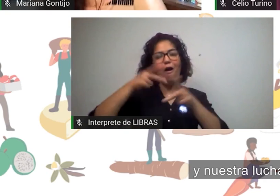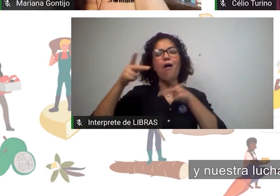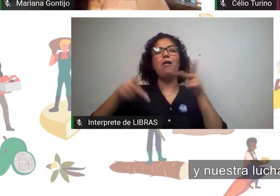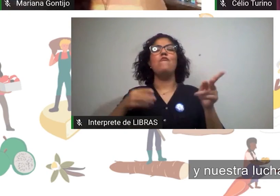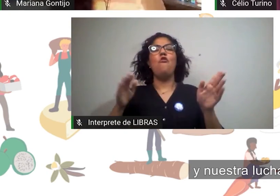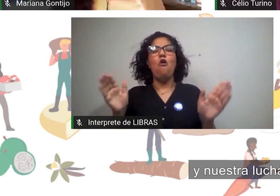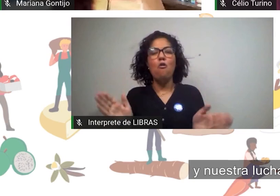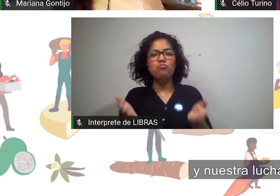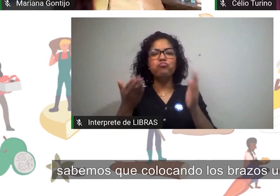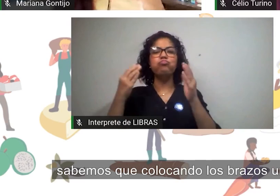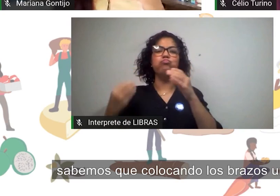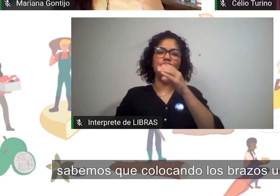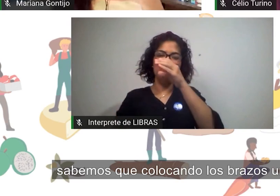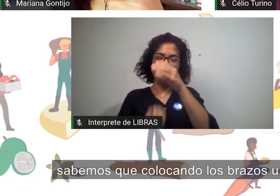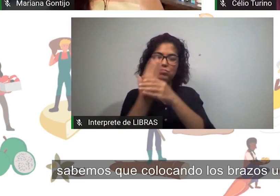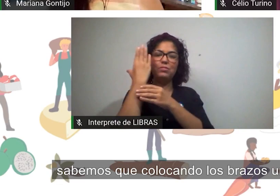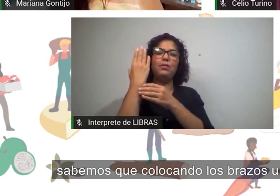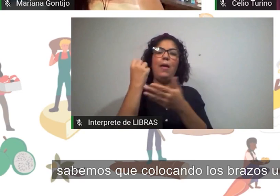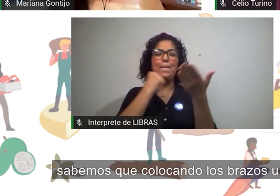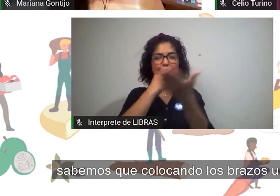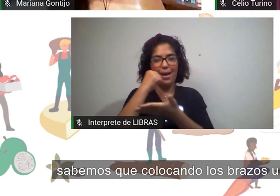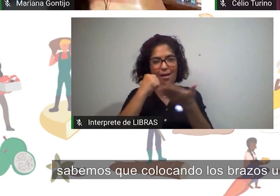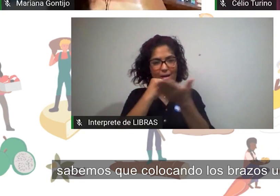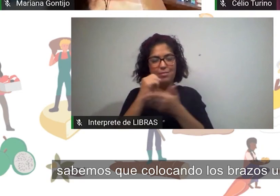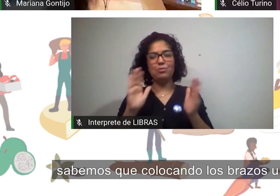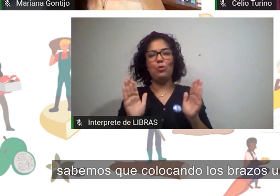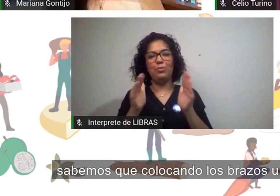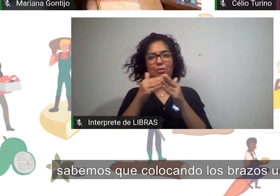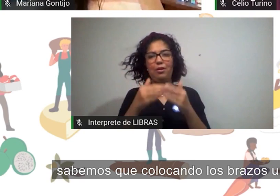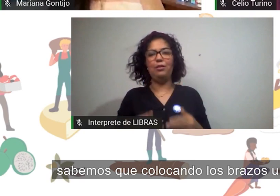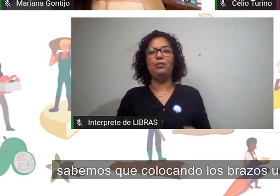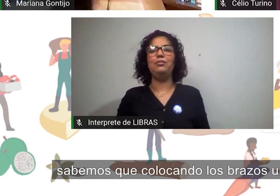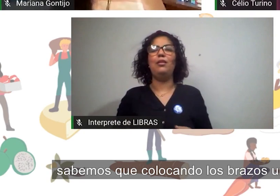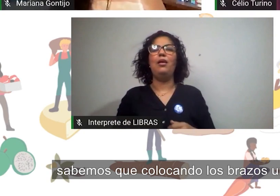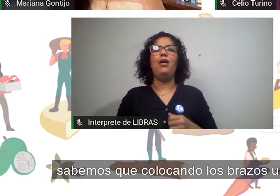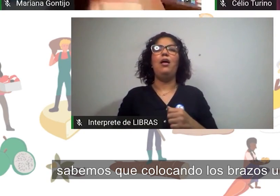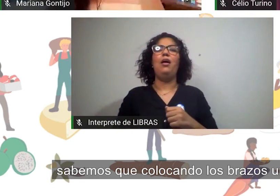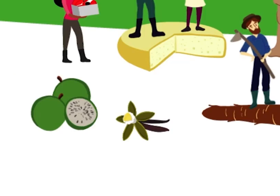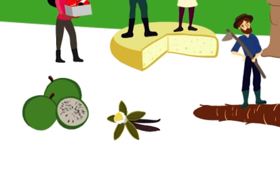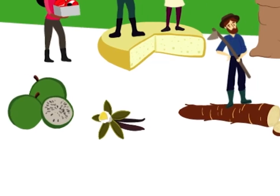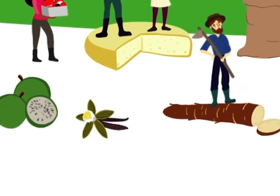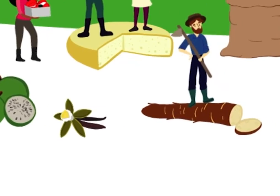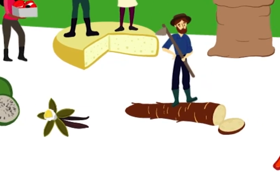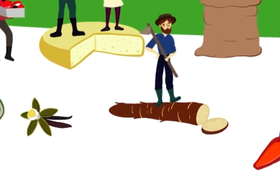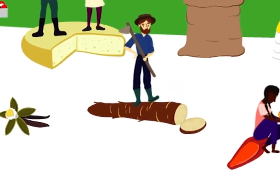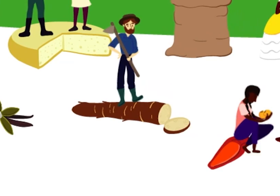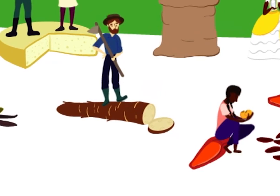luta é de base comunitária e a gente sabe que é enfiando o braço assim um no outro que a gente caminha.